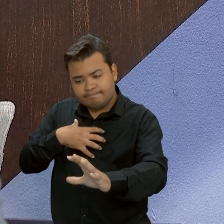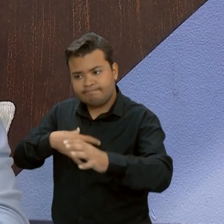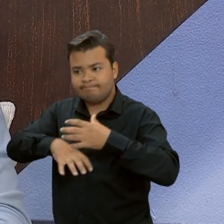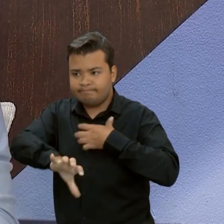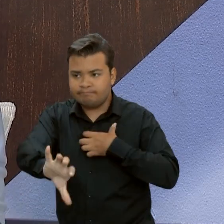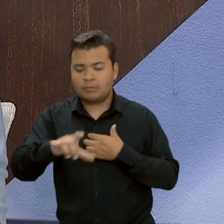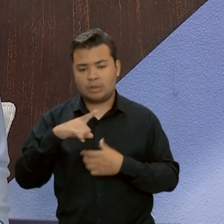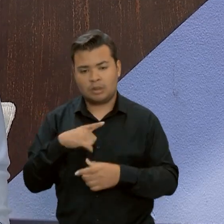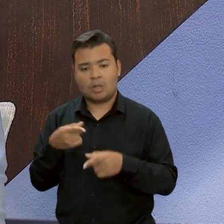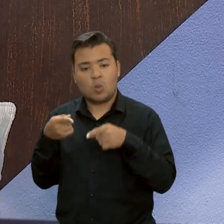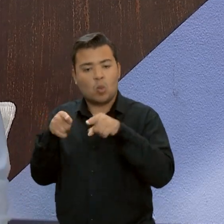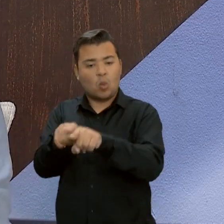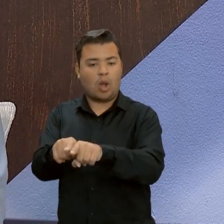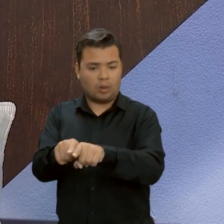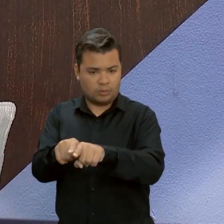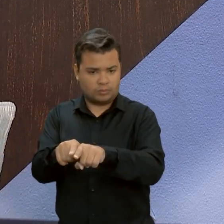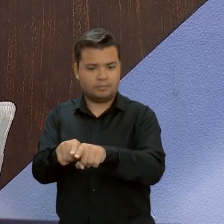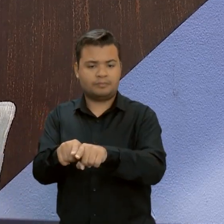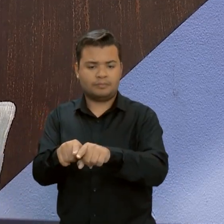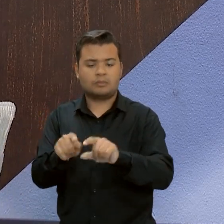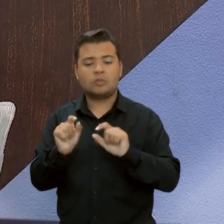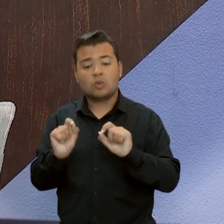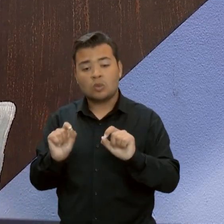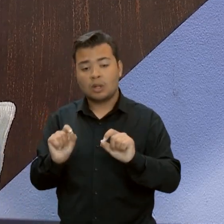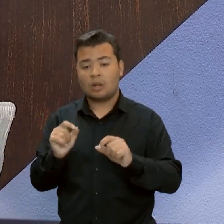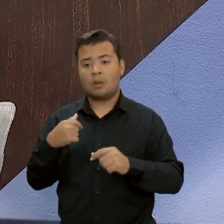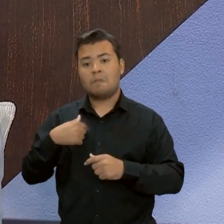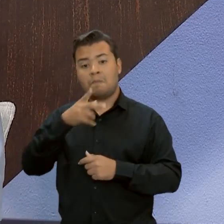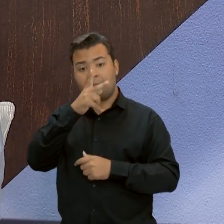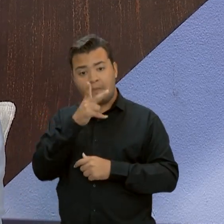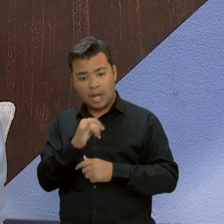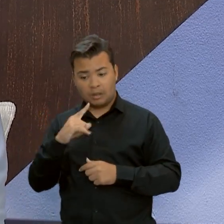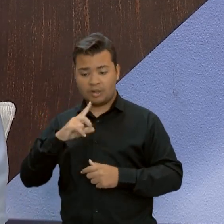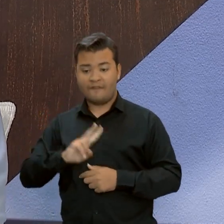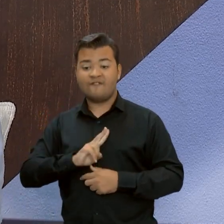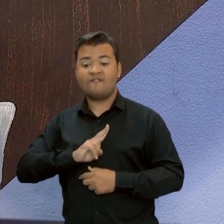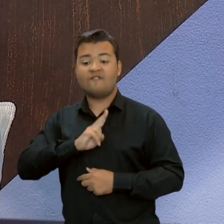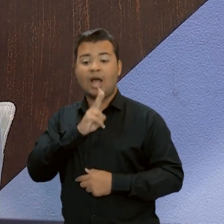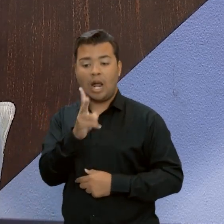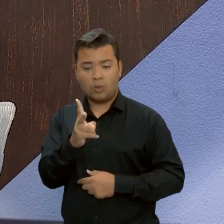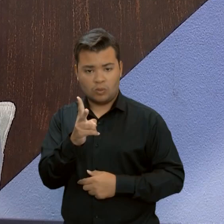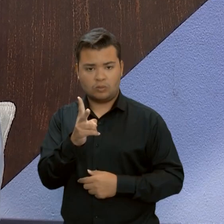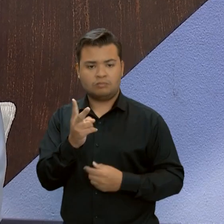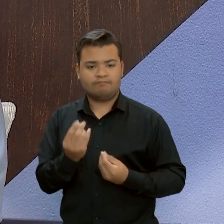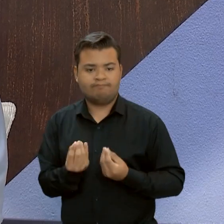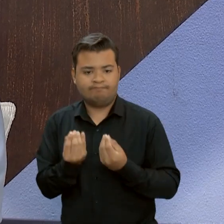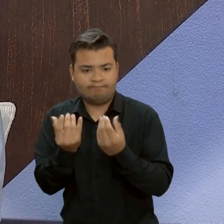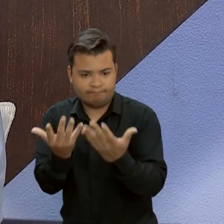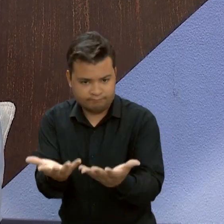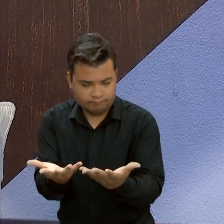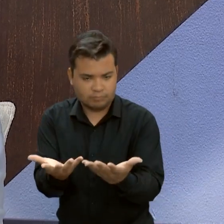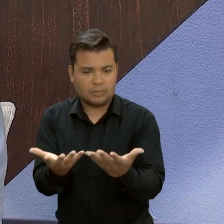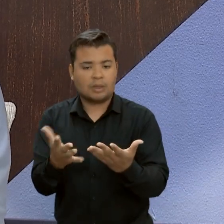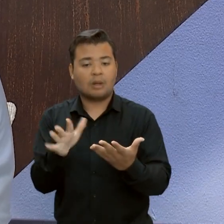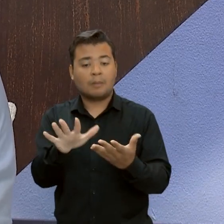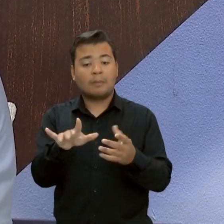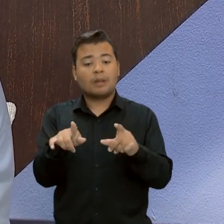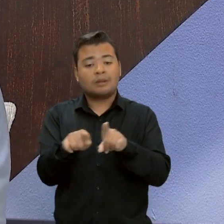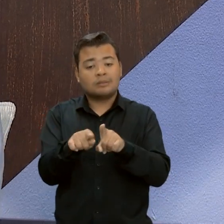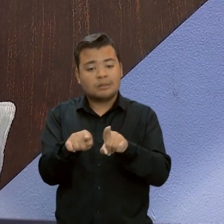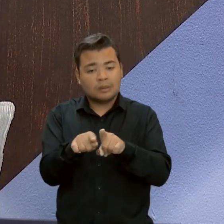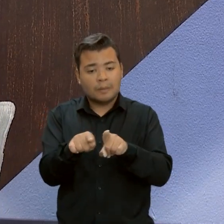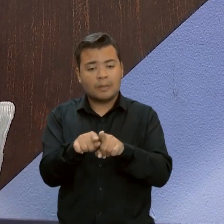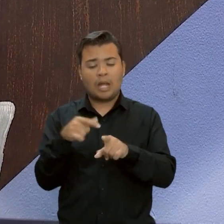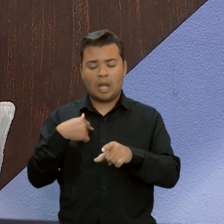filho para trazer os valores e cuidados, quanto também é o pai, que ele começa a entender o papel dele na